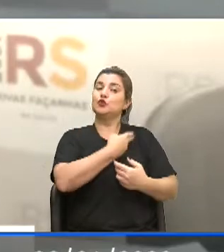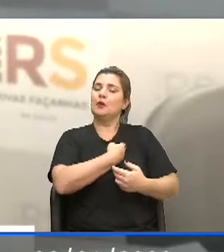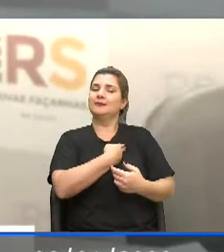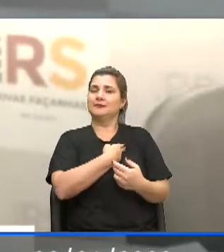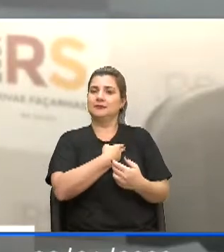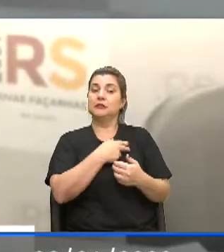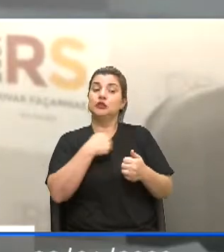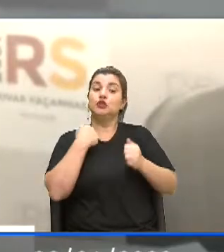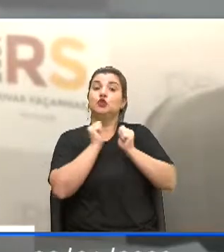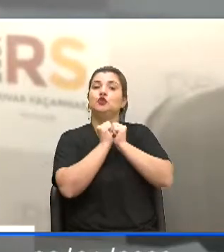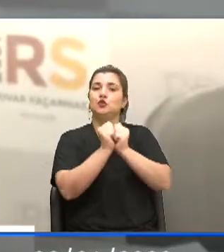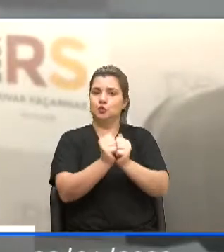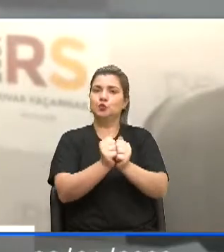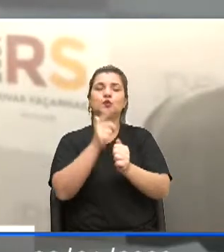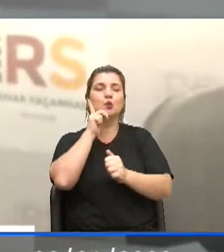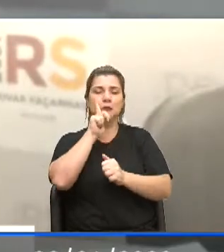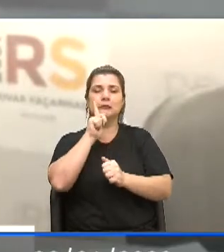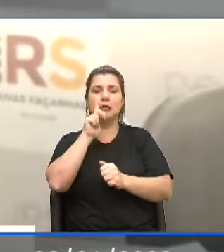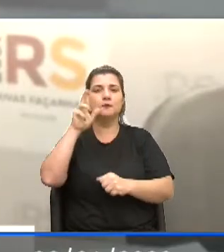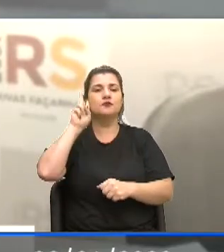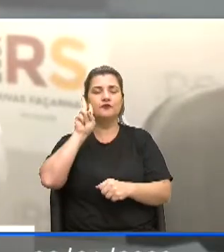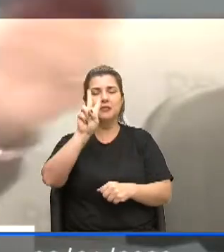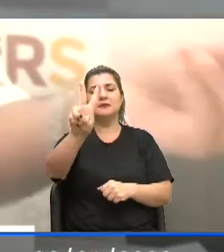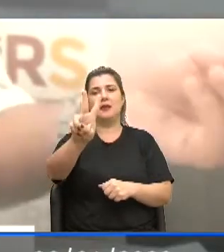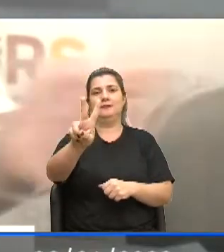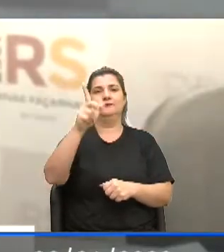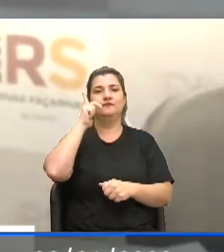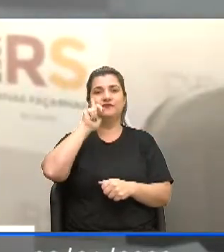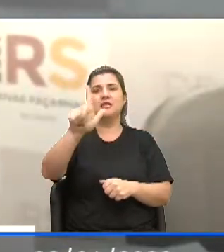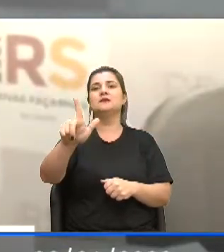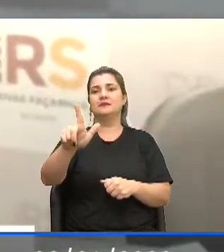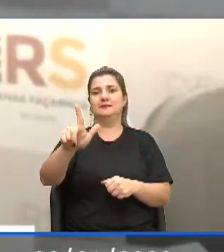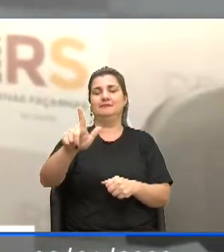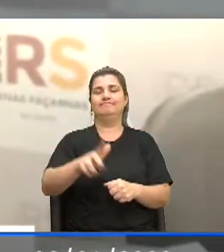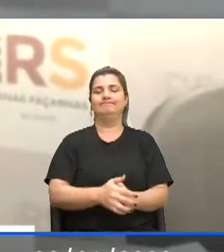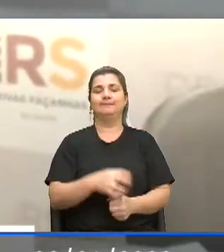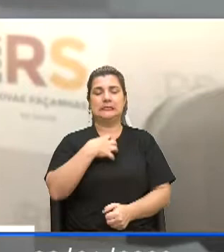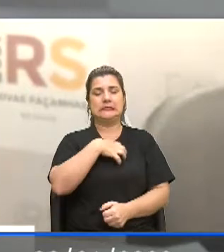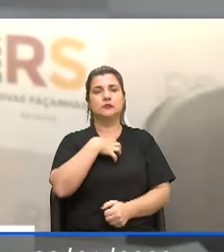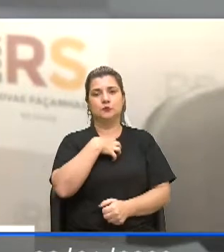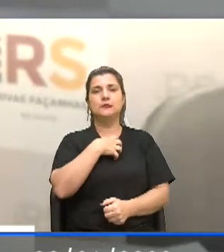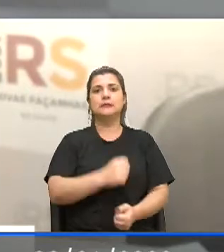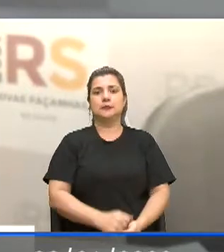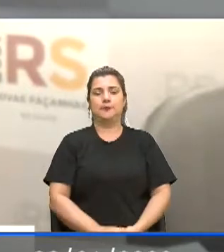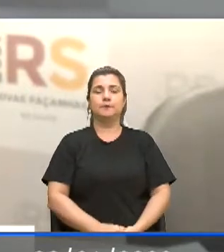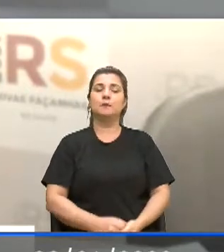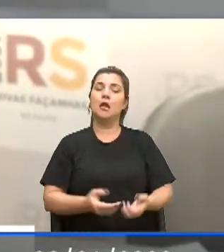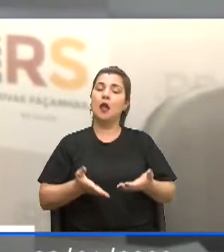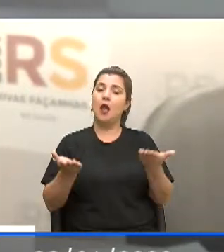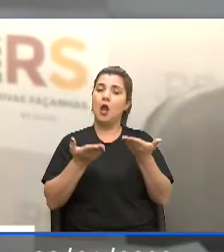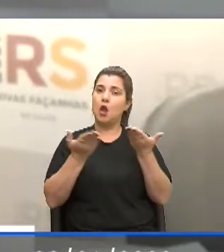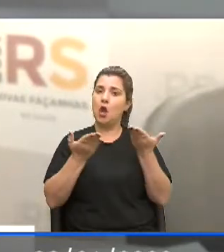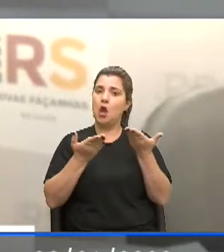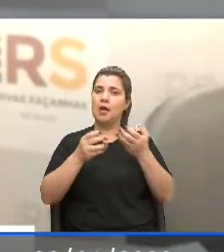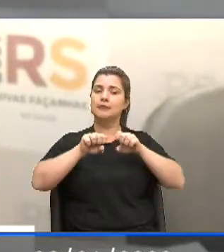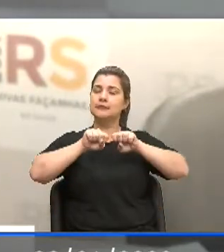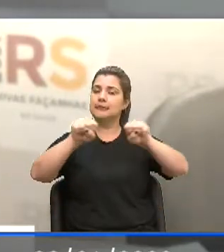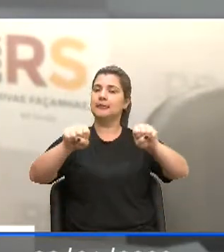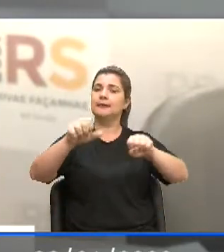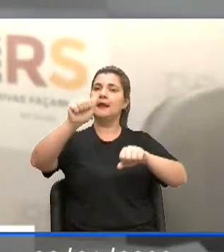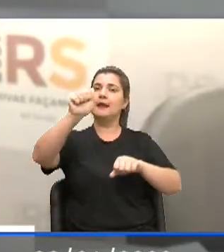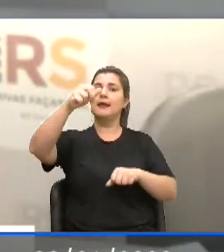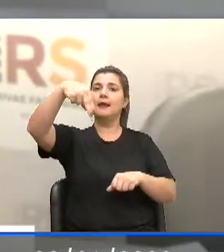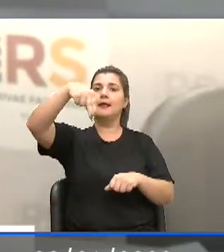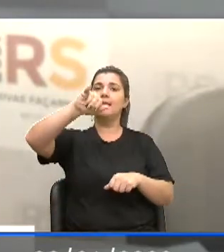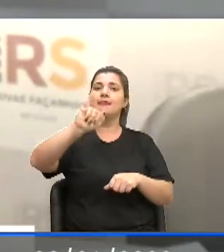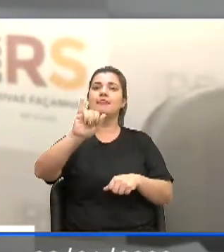juntos possamos vencer essa situação aí. Passar a primeira palavra para a secretária Anitta, que ela quer fazer uma fala, e depois a gente pode falar um